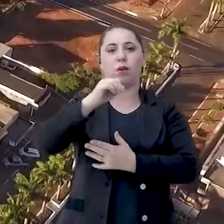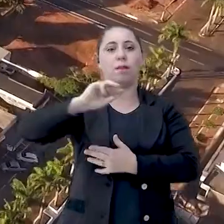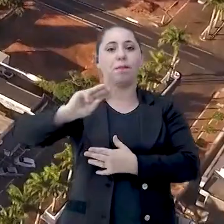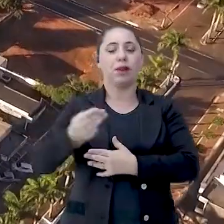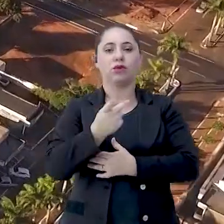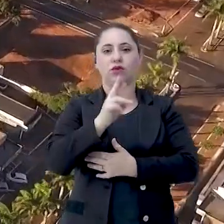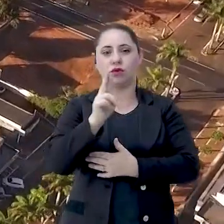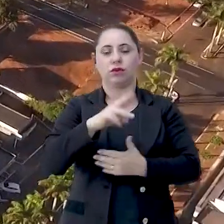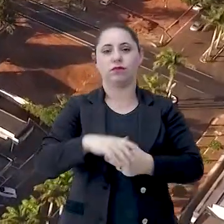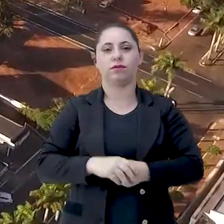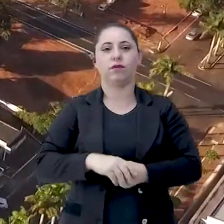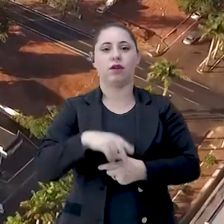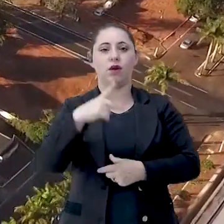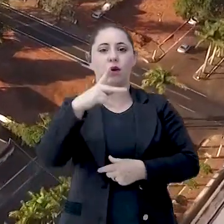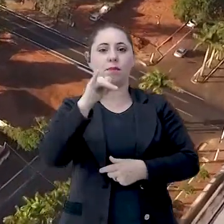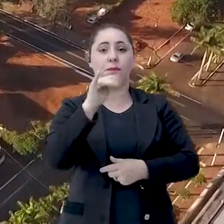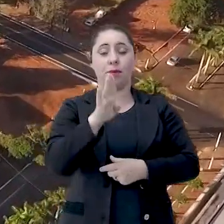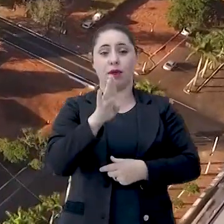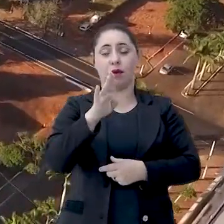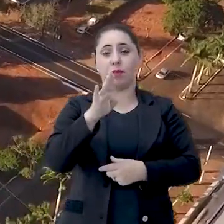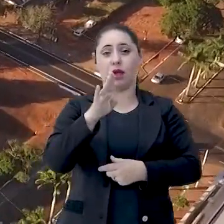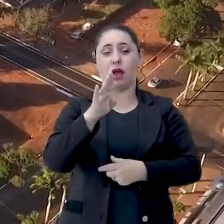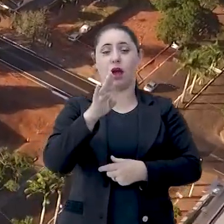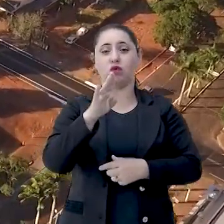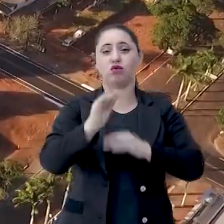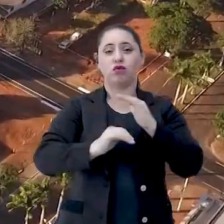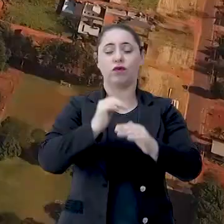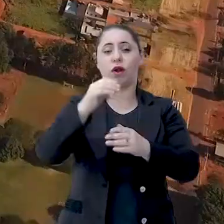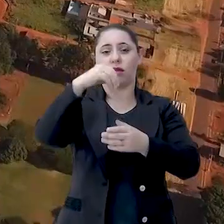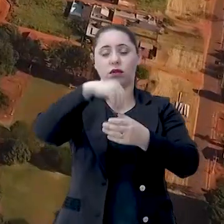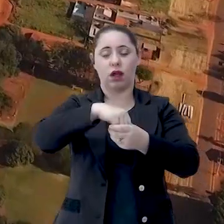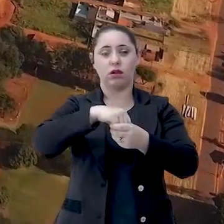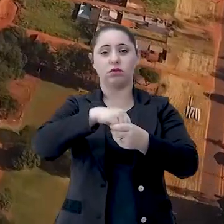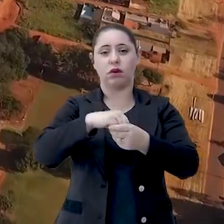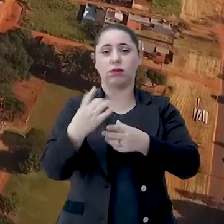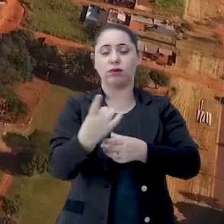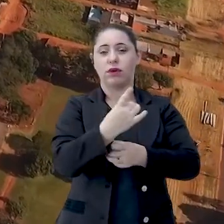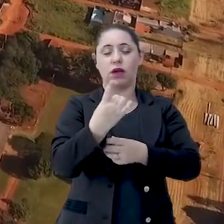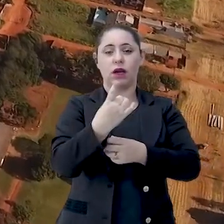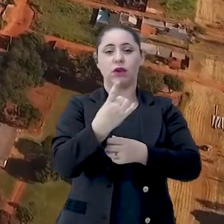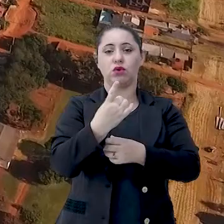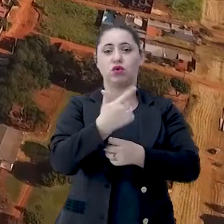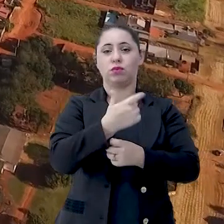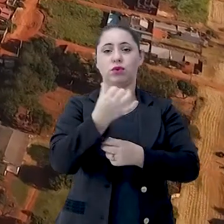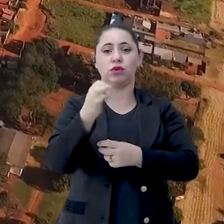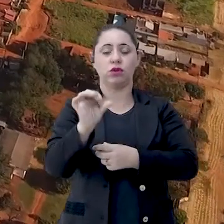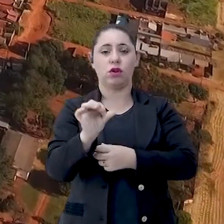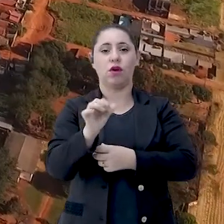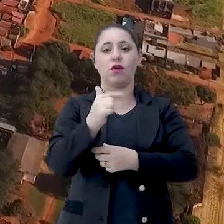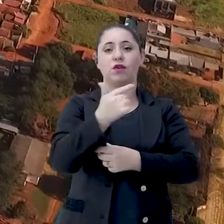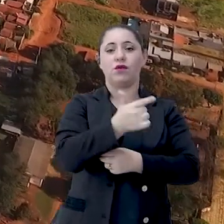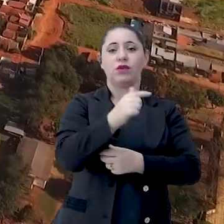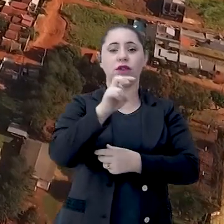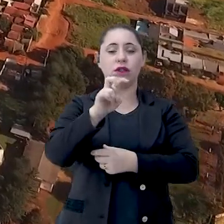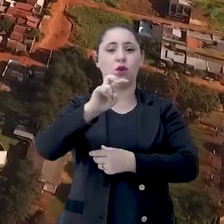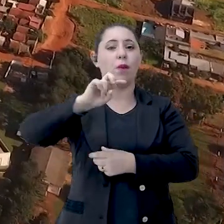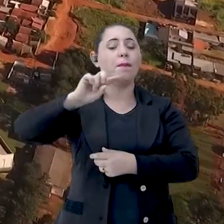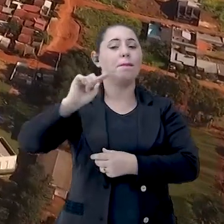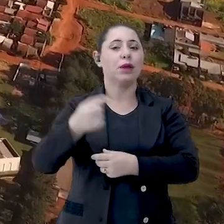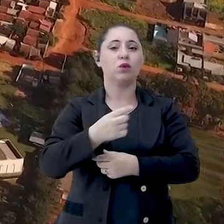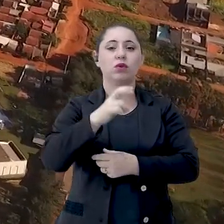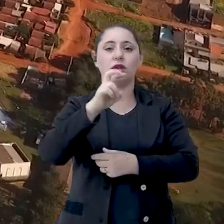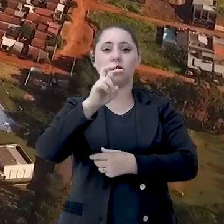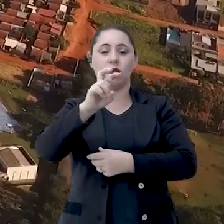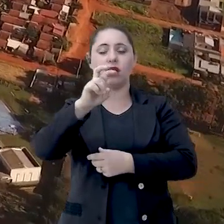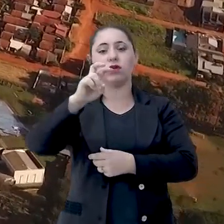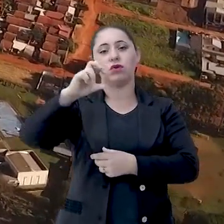25.597,35, um dos mais altos de Mato Grosso do Sul. Possui 460 unidades de empresas e é considerado